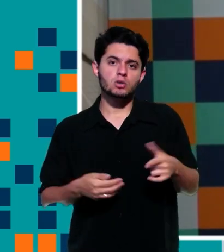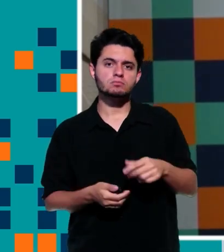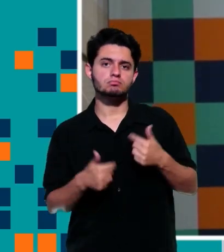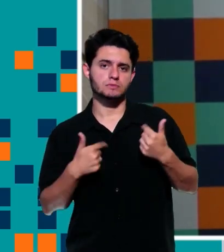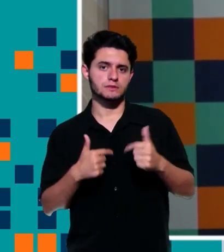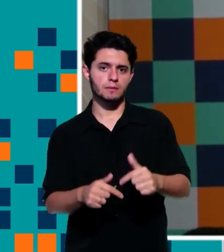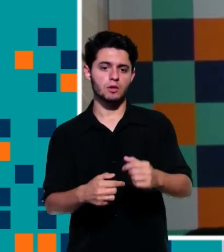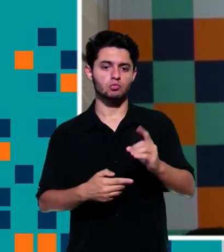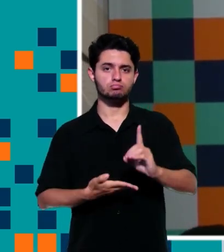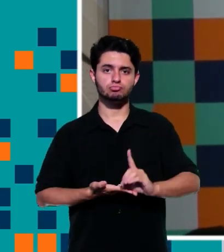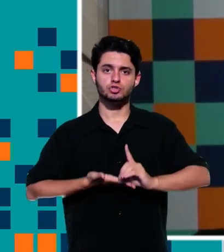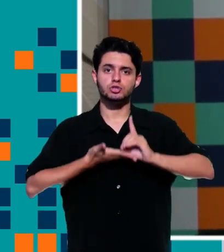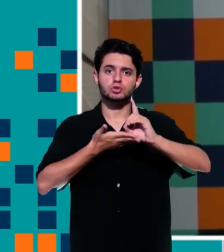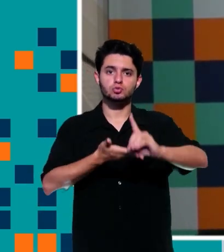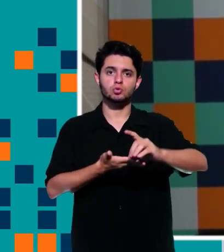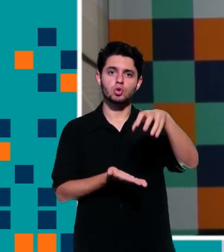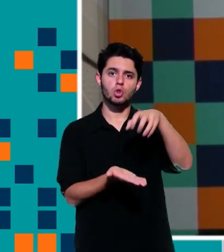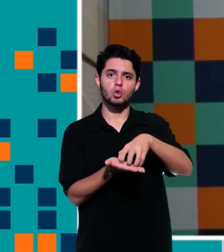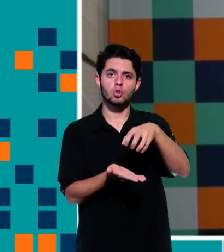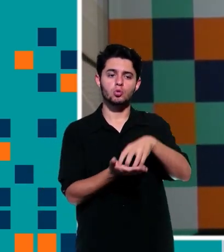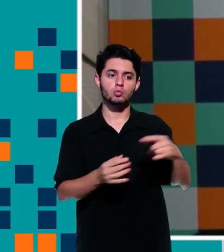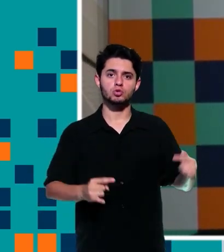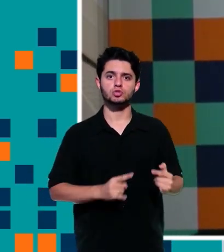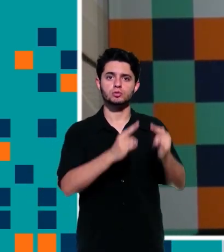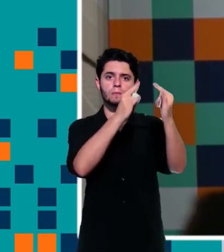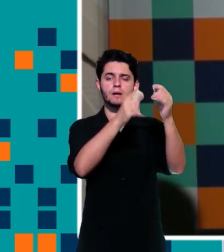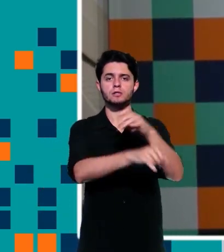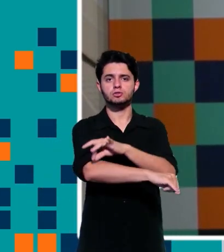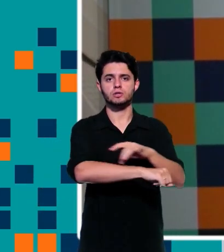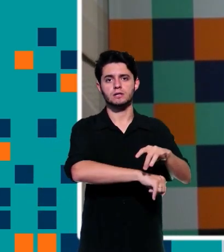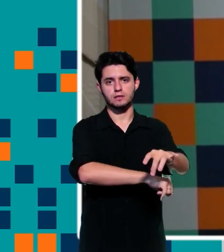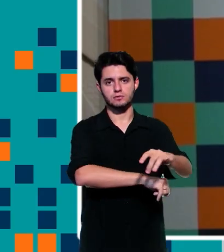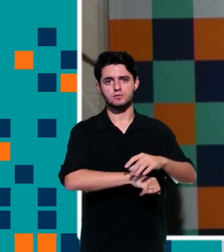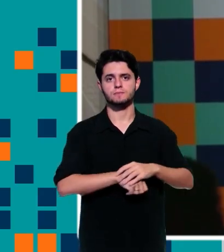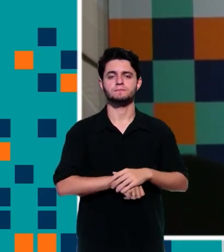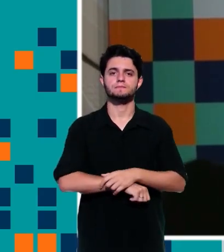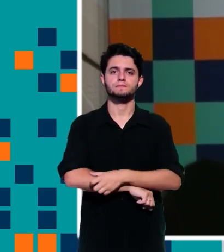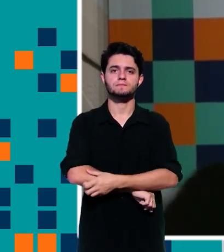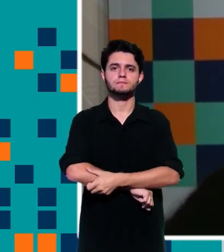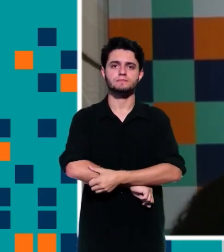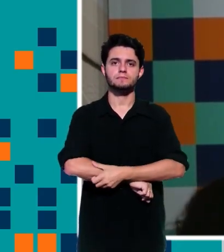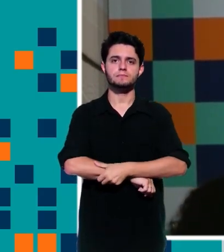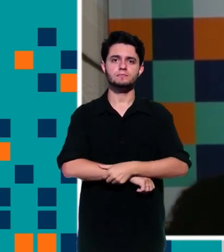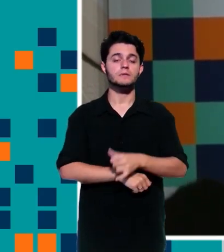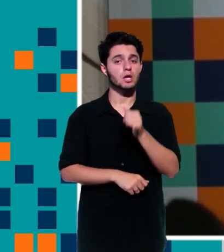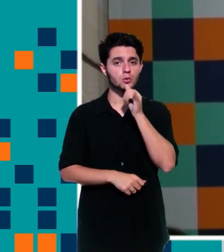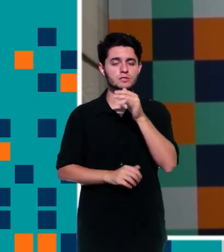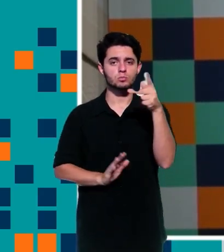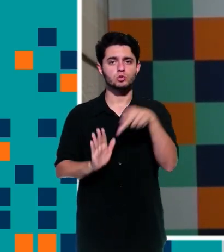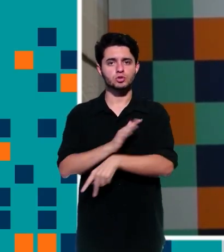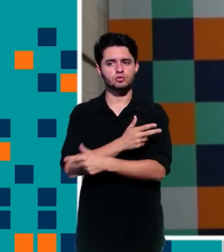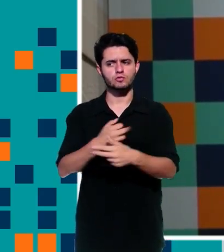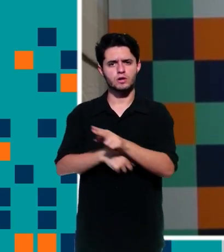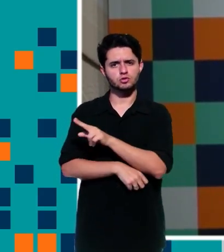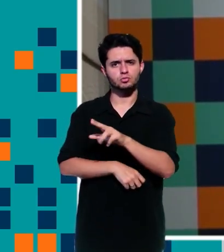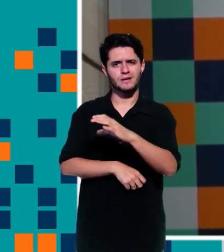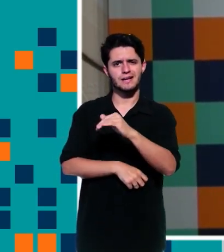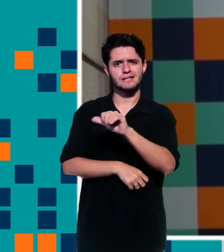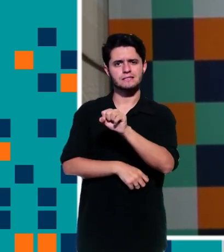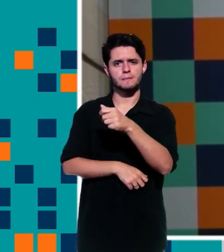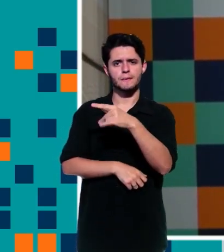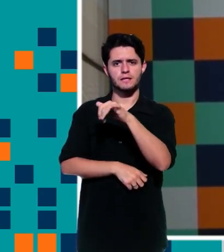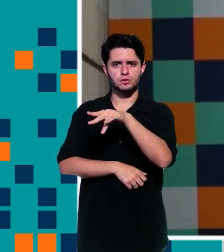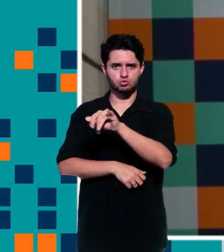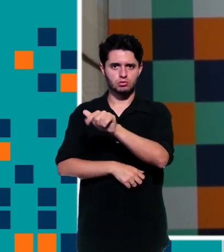pela concepção e desenvolvimento de projetos icônicos, como a Casa Península e o edifício Pascoal Vita.